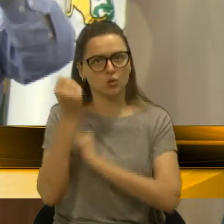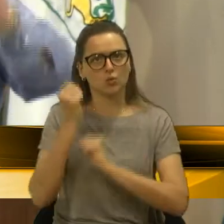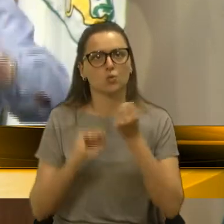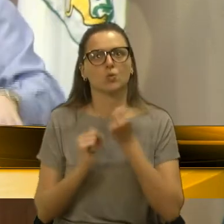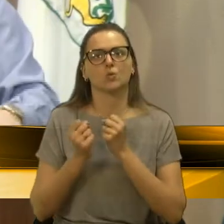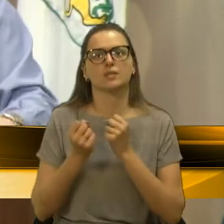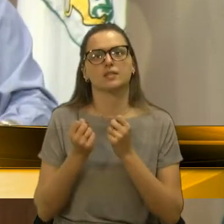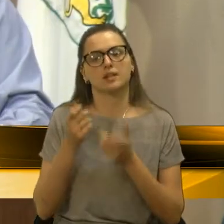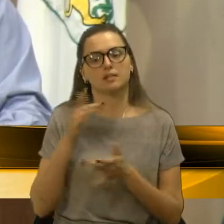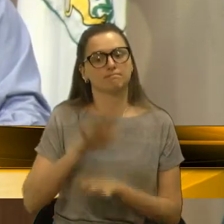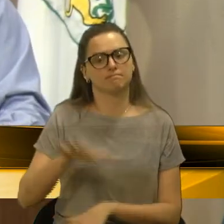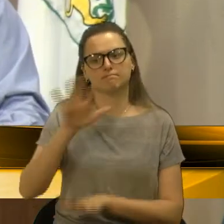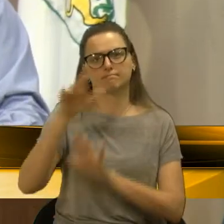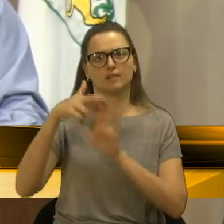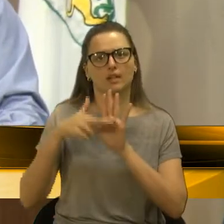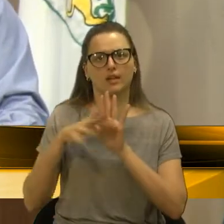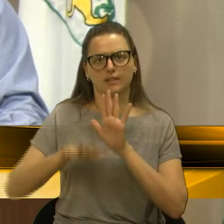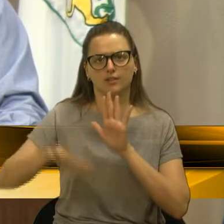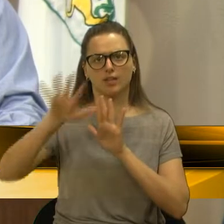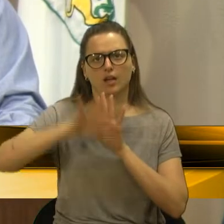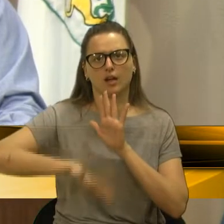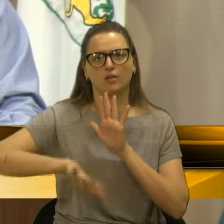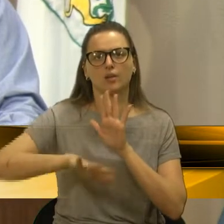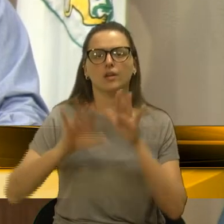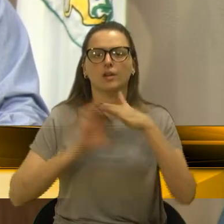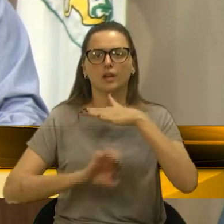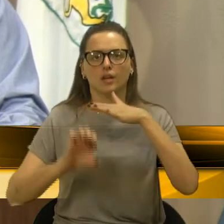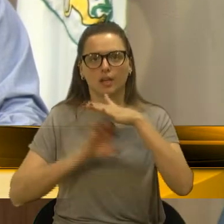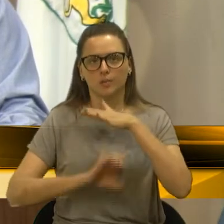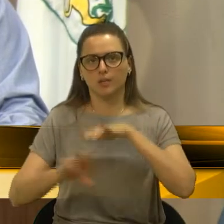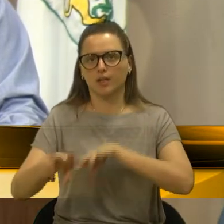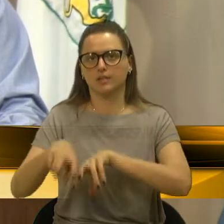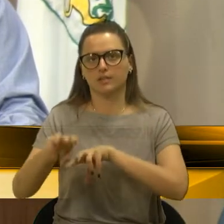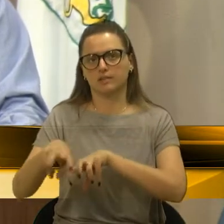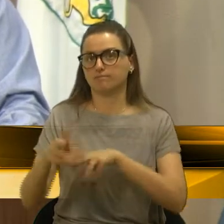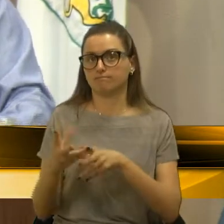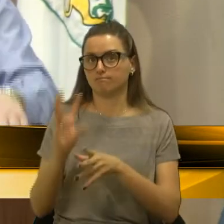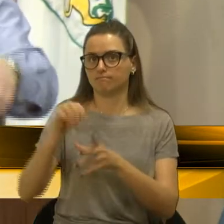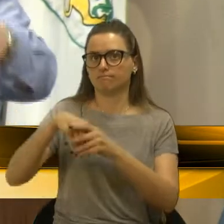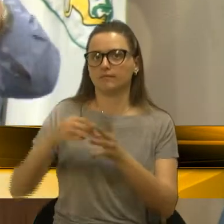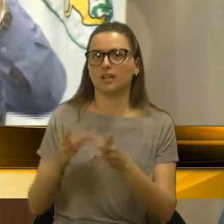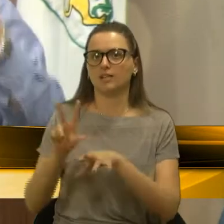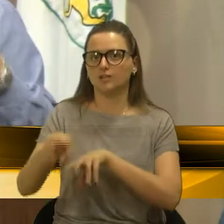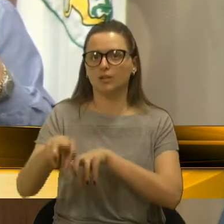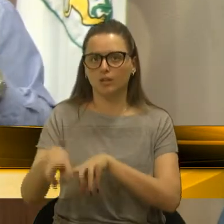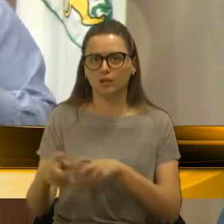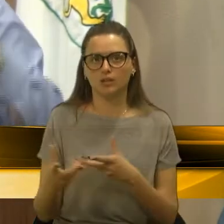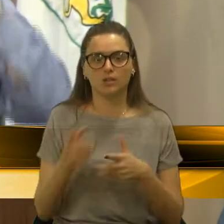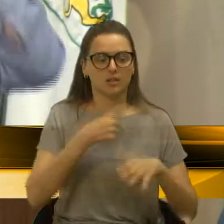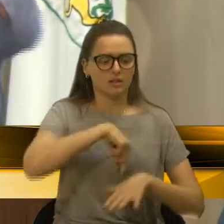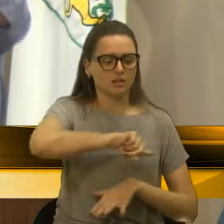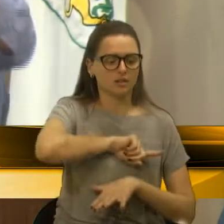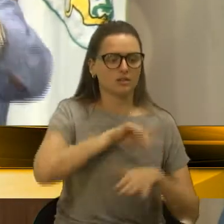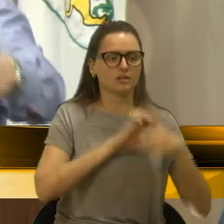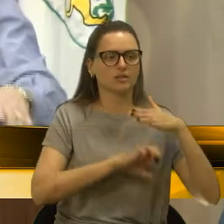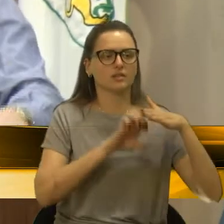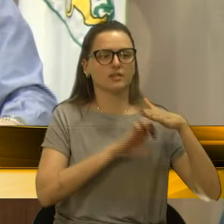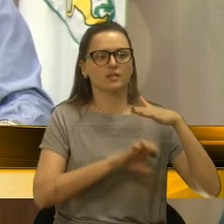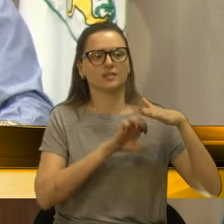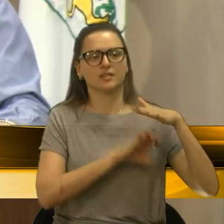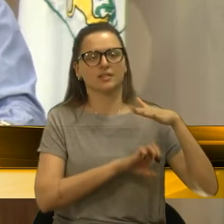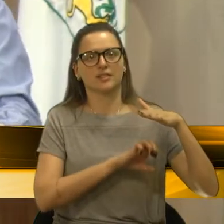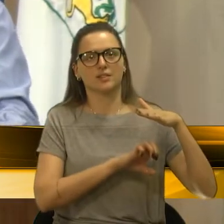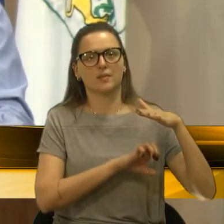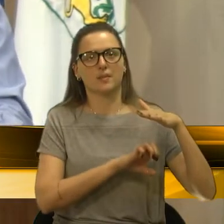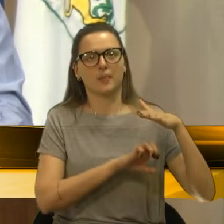regra geral, né, de empresas na área rural do município, e as nossas empresas de Caxias estão indo para lá, exatamente